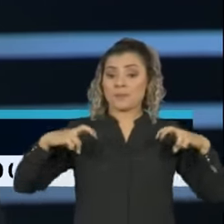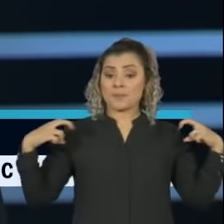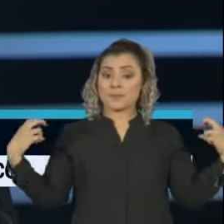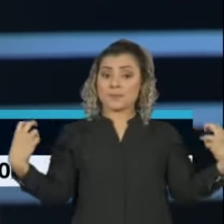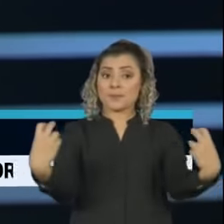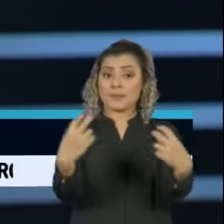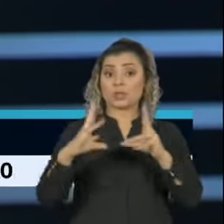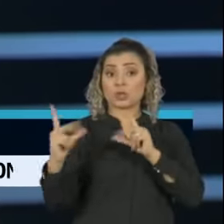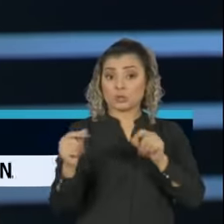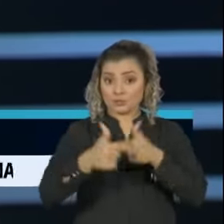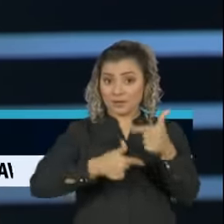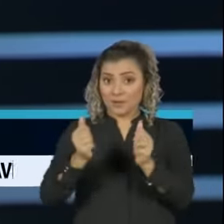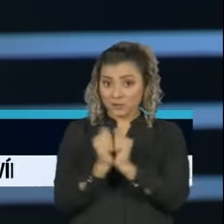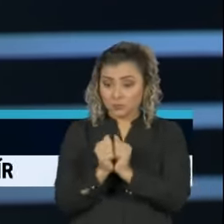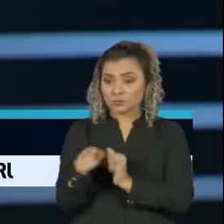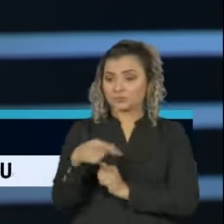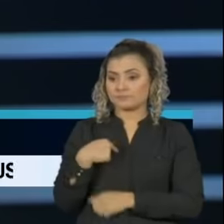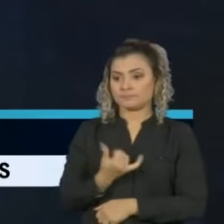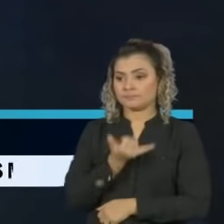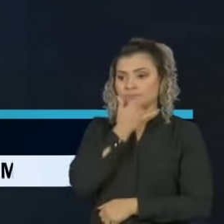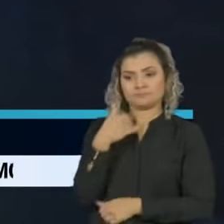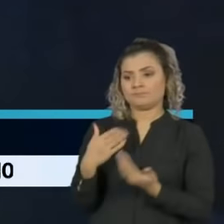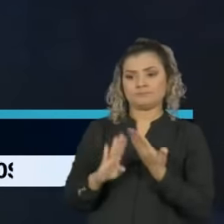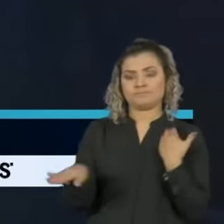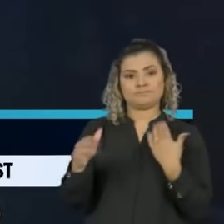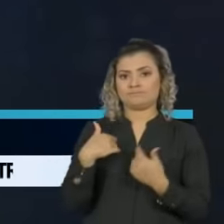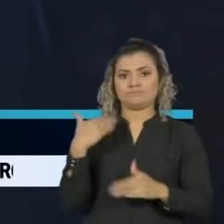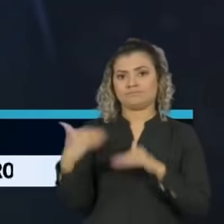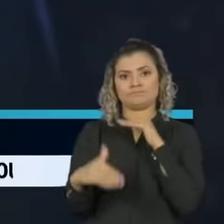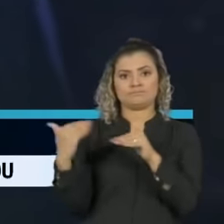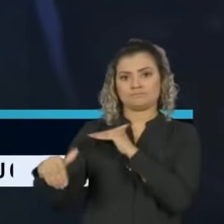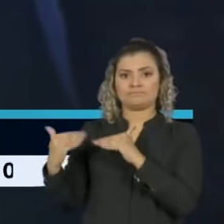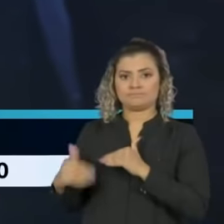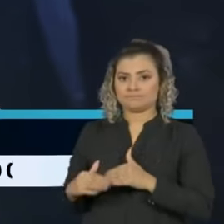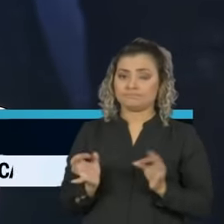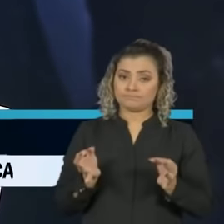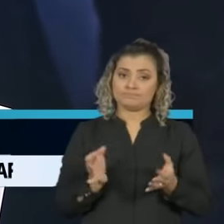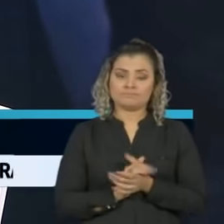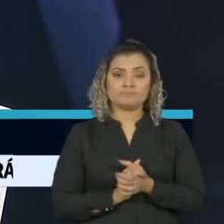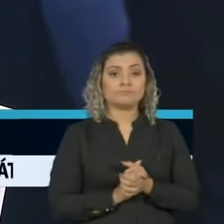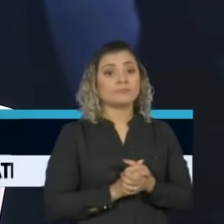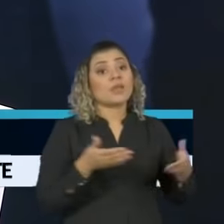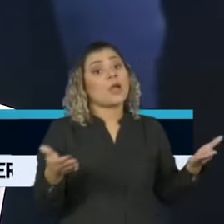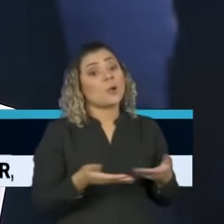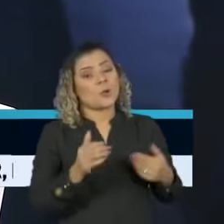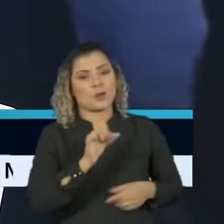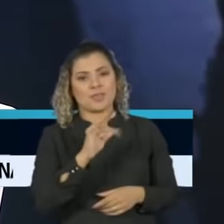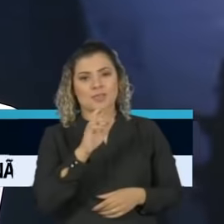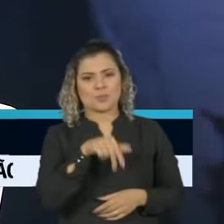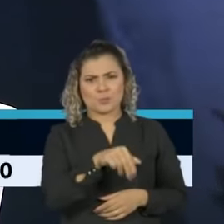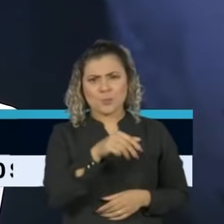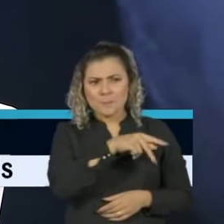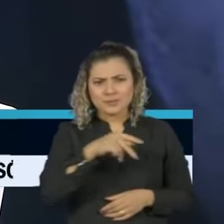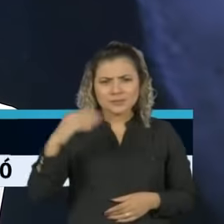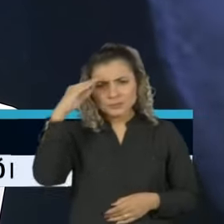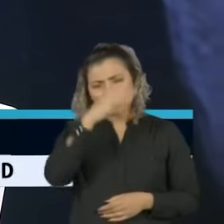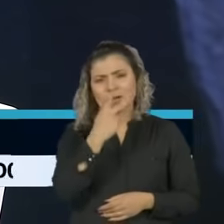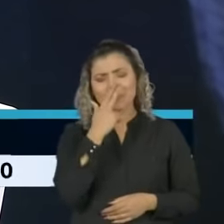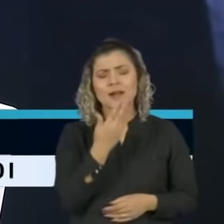acabar chegando à conclusão que ele tem que ser neutralizado. Agora, com essa aposta, né, Ayrton, o Bolsonaro, ele